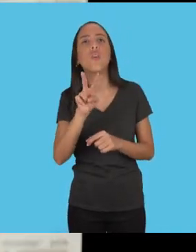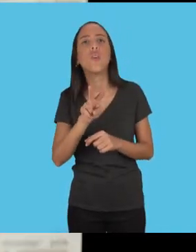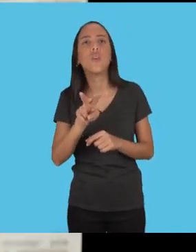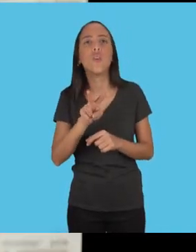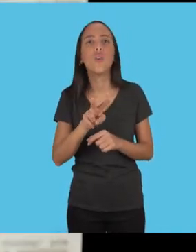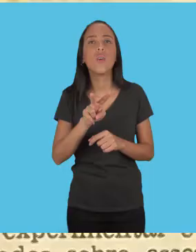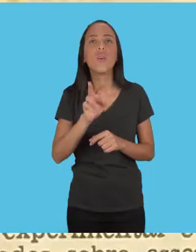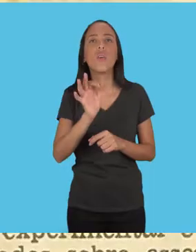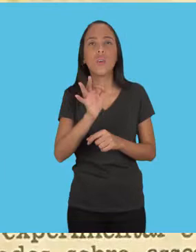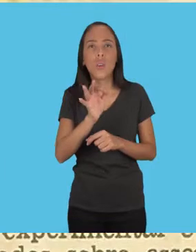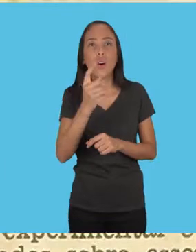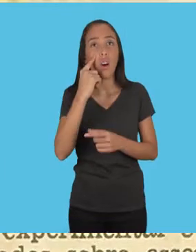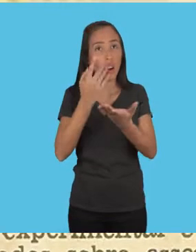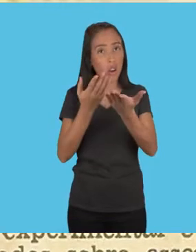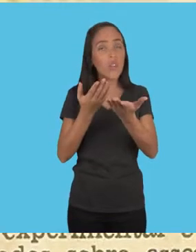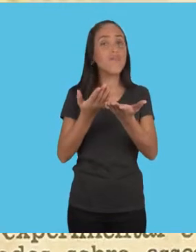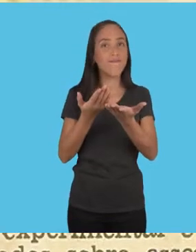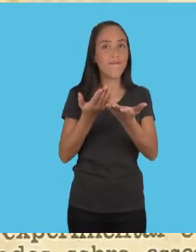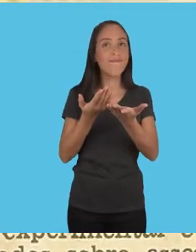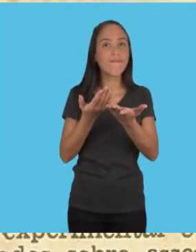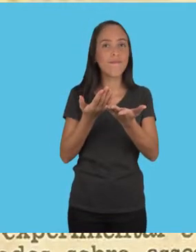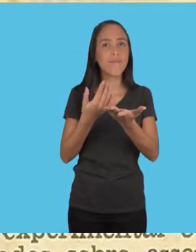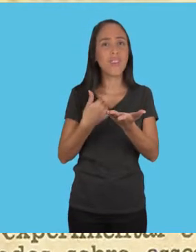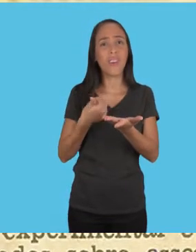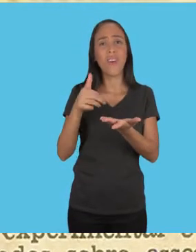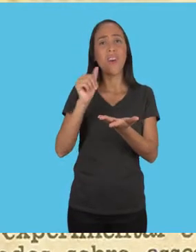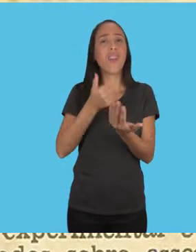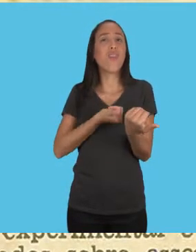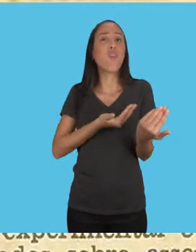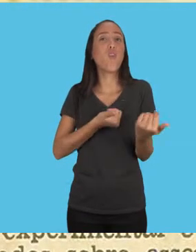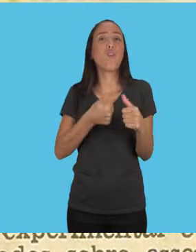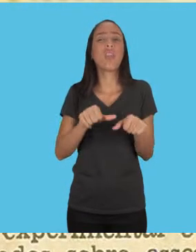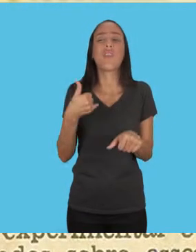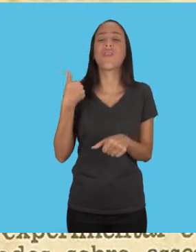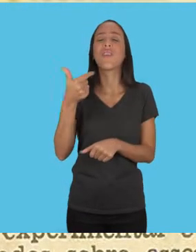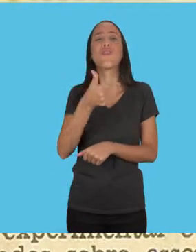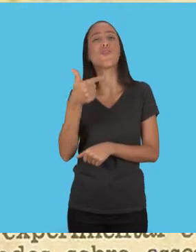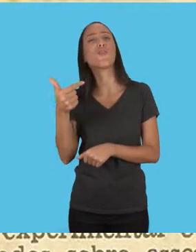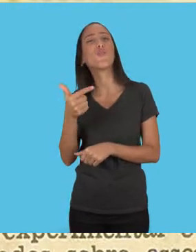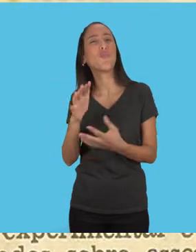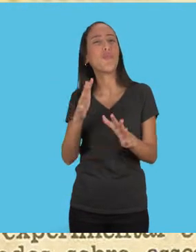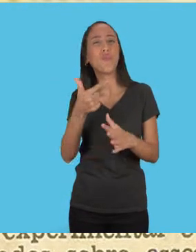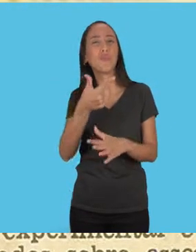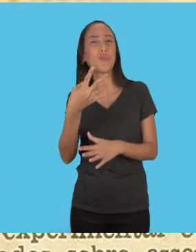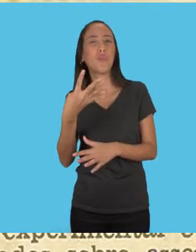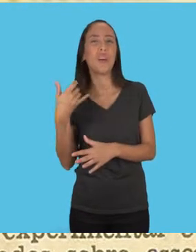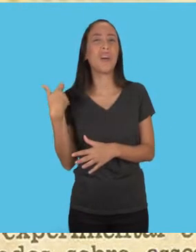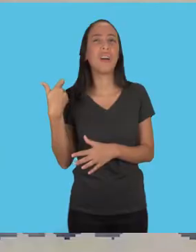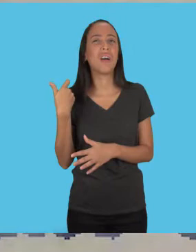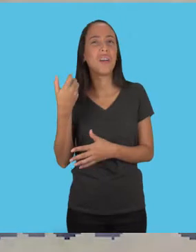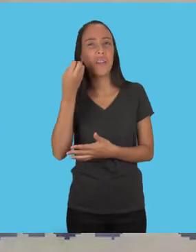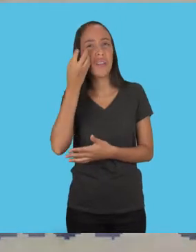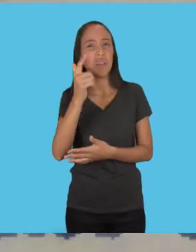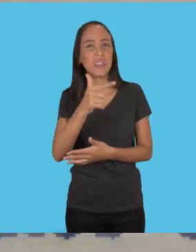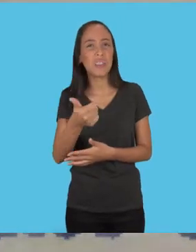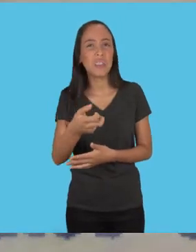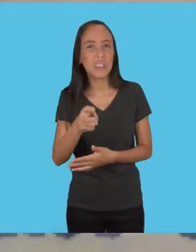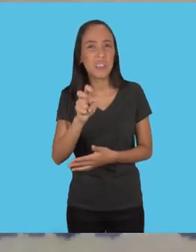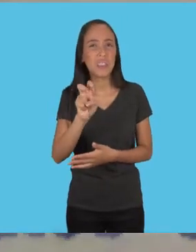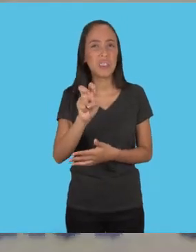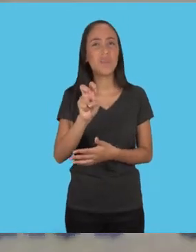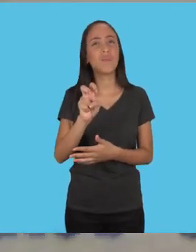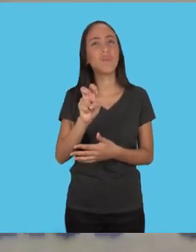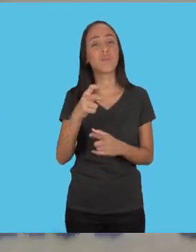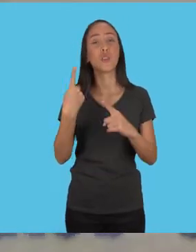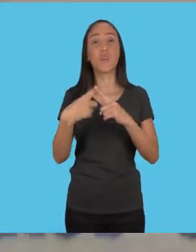Isso aí. Aí, era um garoto aí, devia ter 22, 24 anos, 25. Porque nós